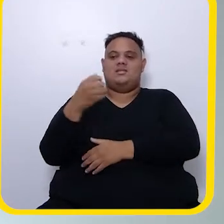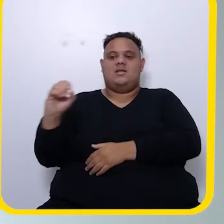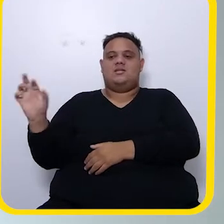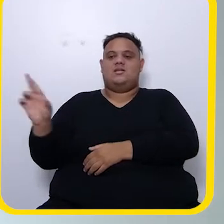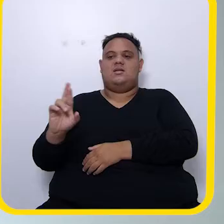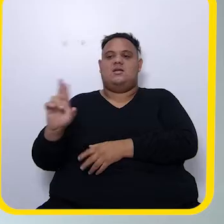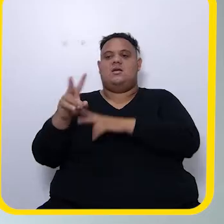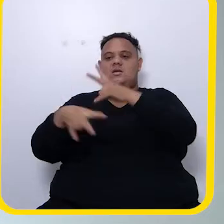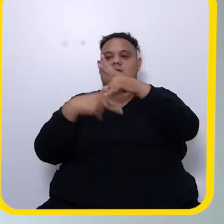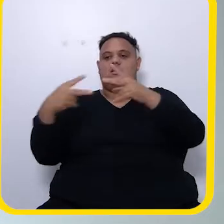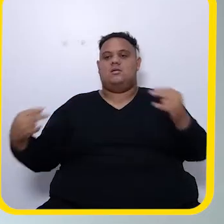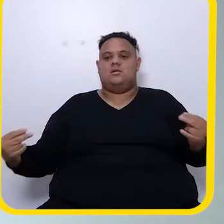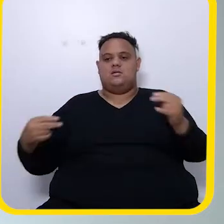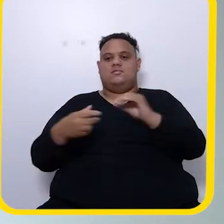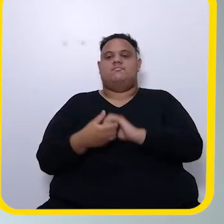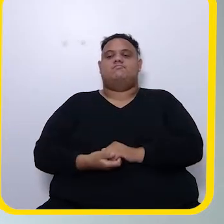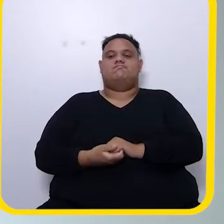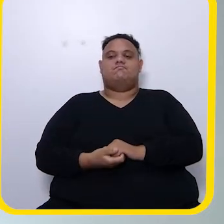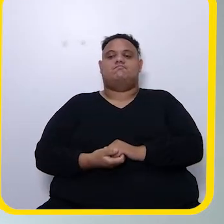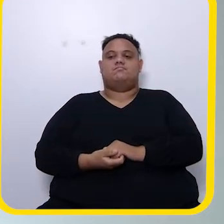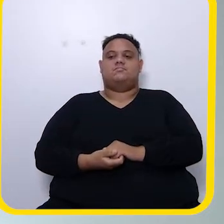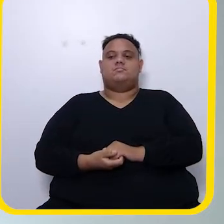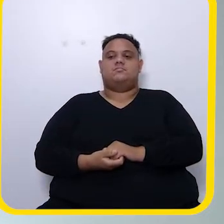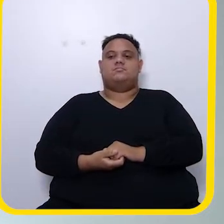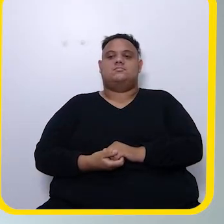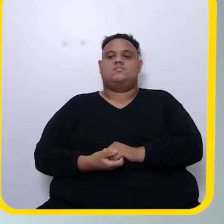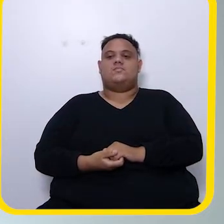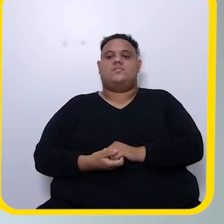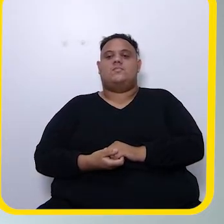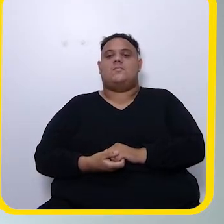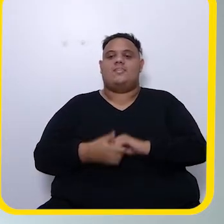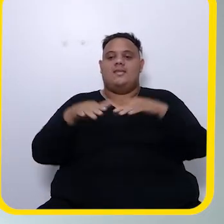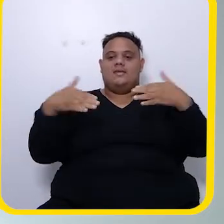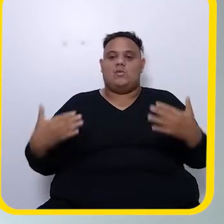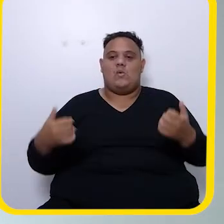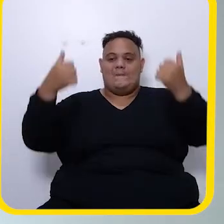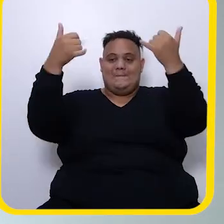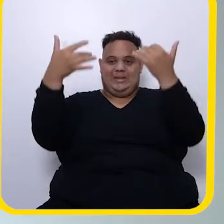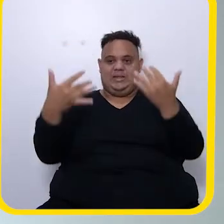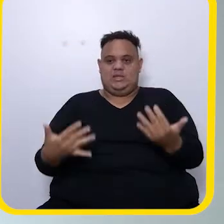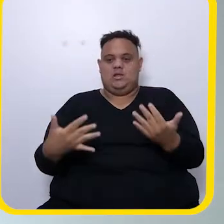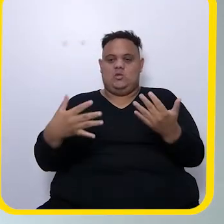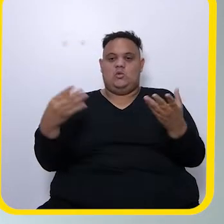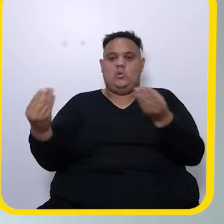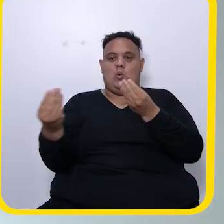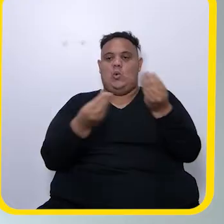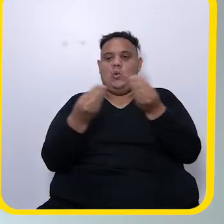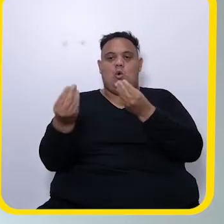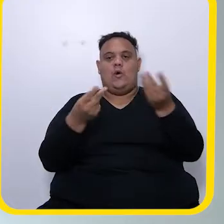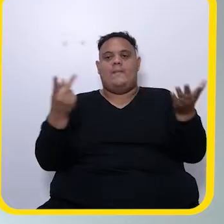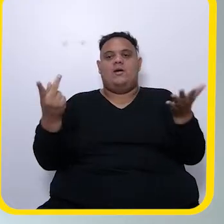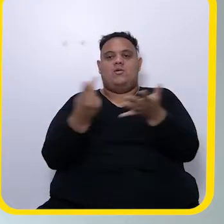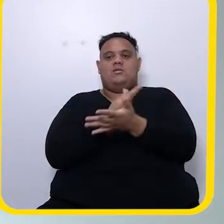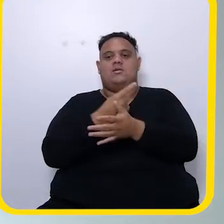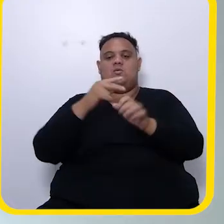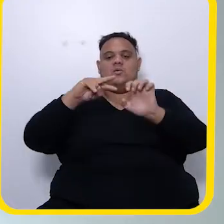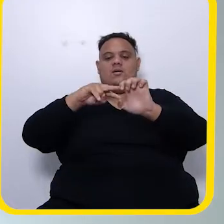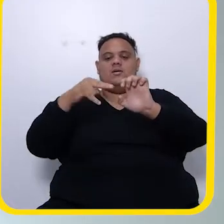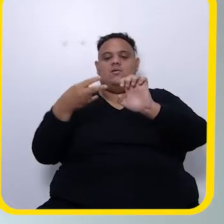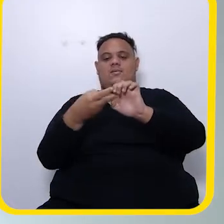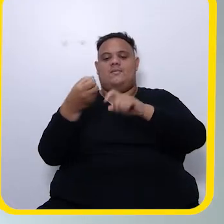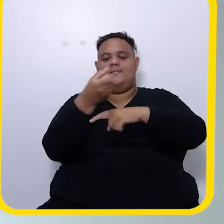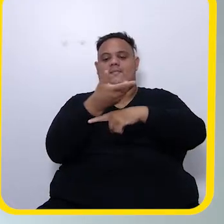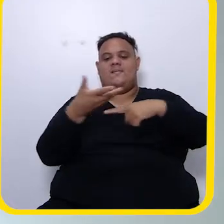pelo presente. Certo? Então tá aí a explicação de como acontece uma equação